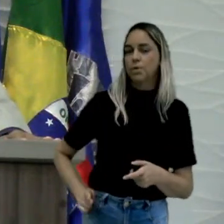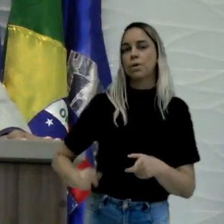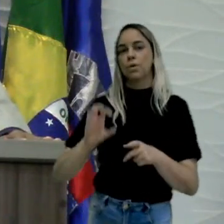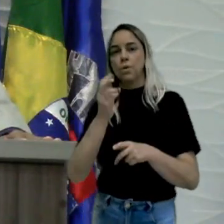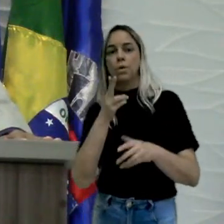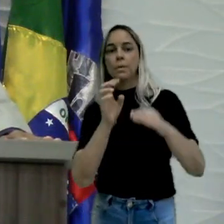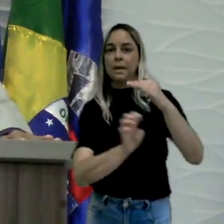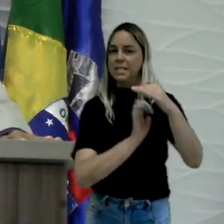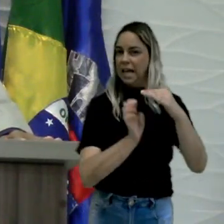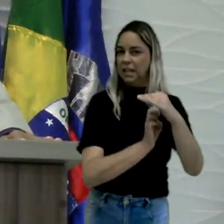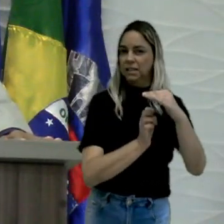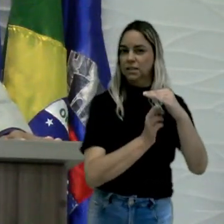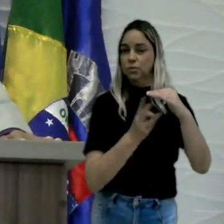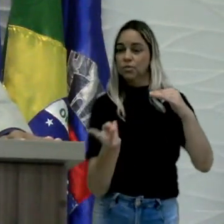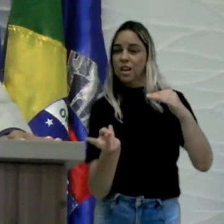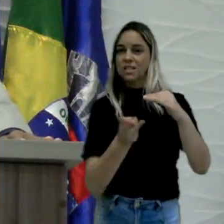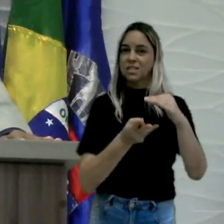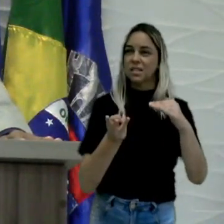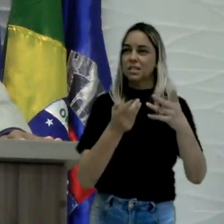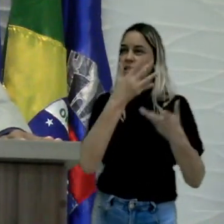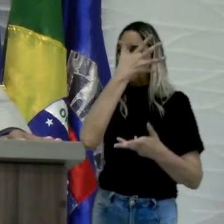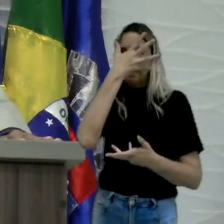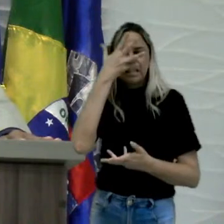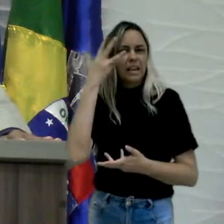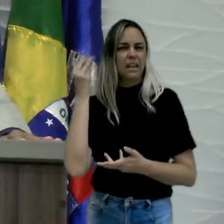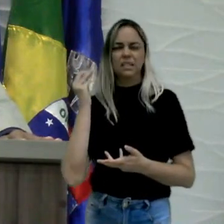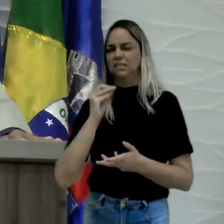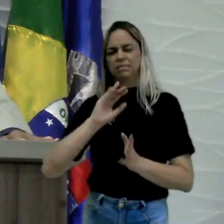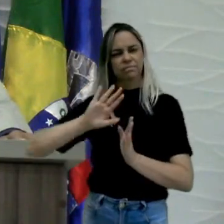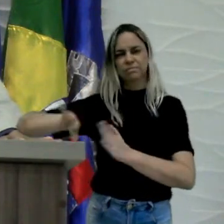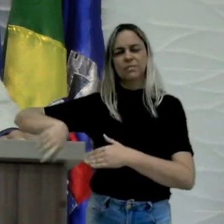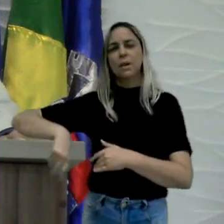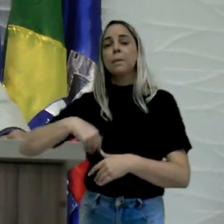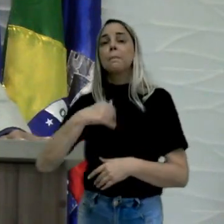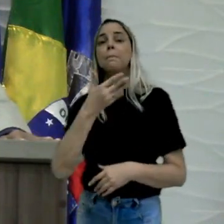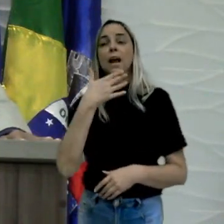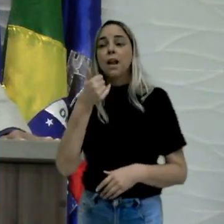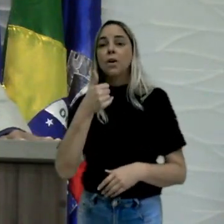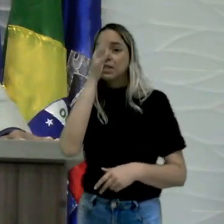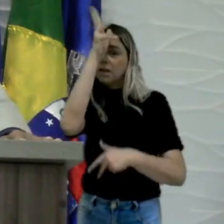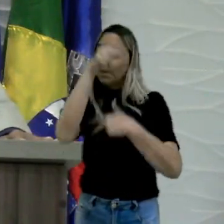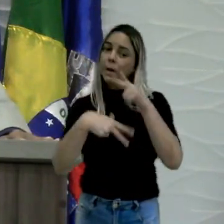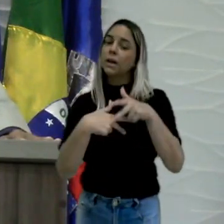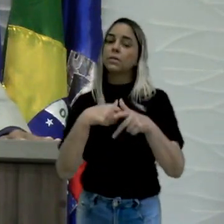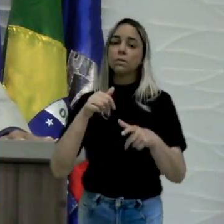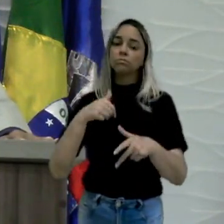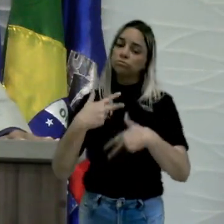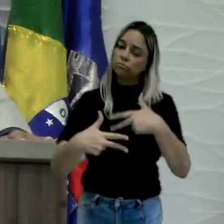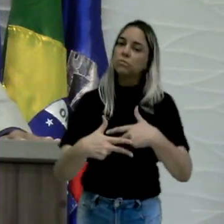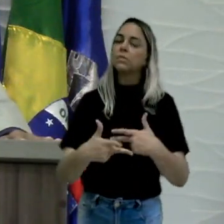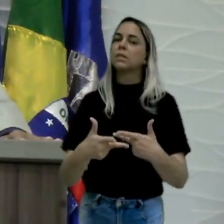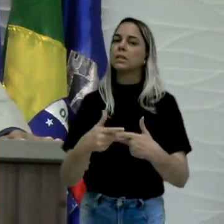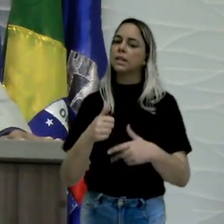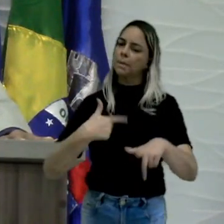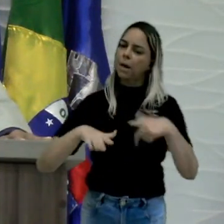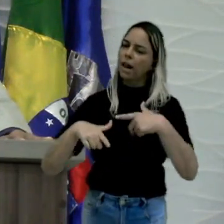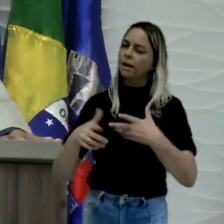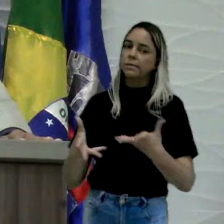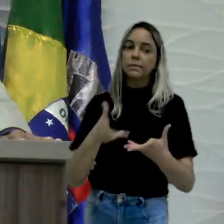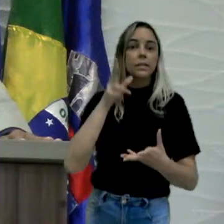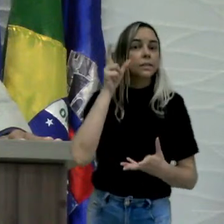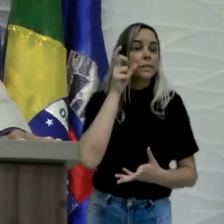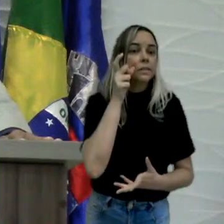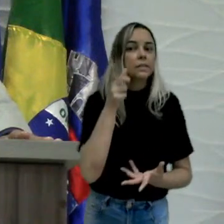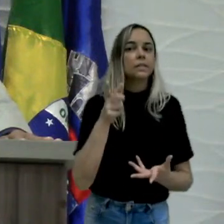empresário. Vamos esquecer isso. Vamos fazer o melhor para São Bento, vamos trabalhar, vamos fiscalizar, pelo menos a nossa cidade.